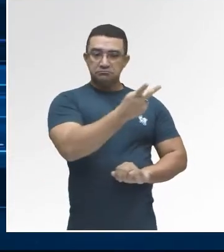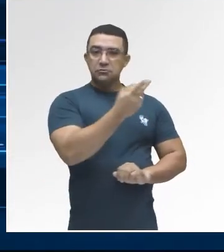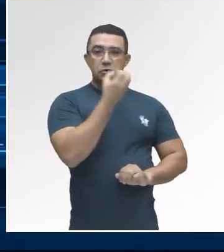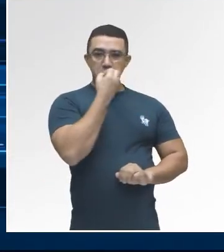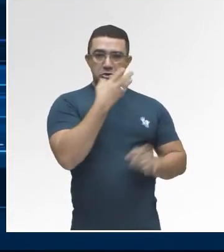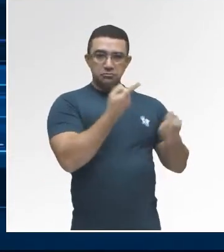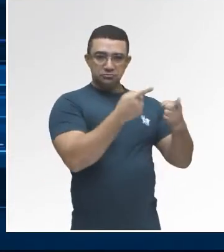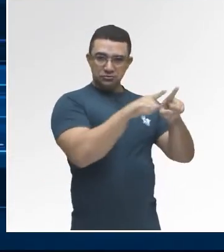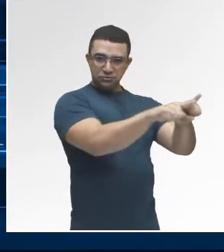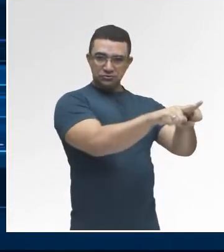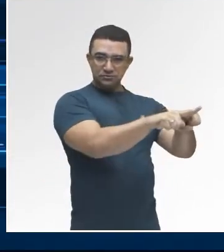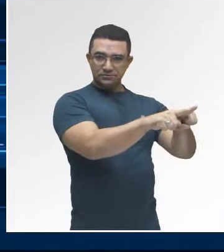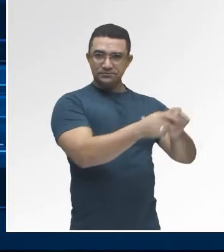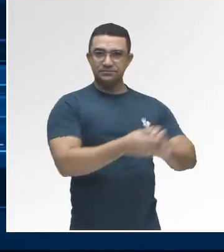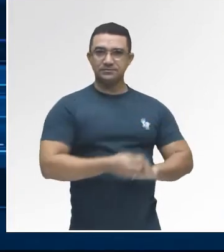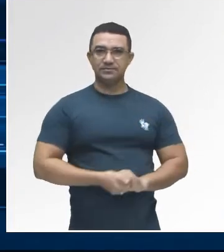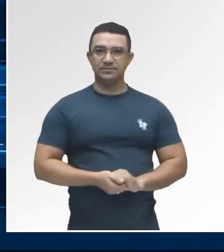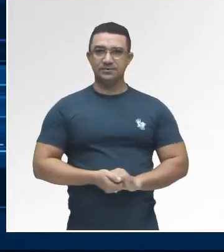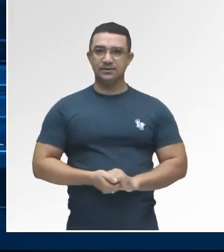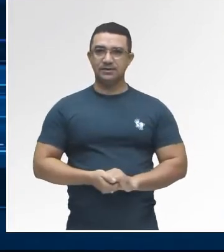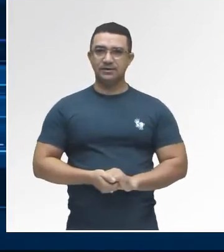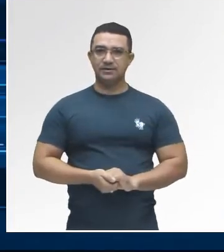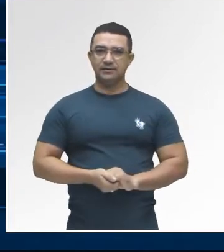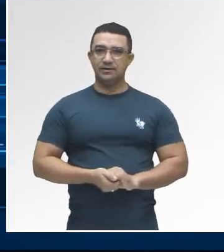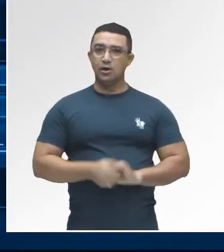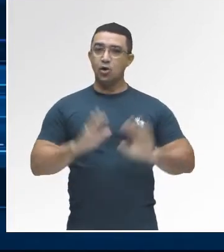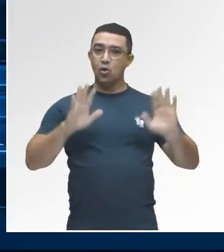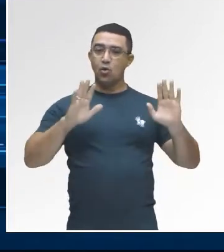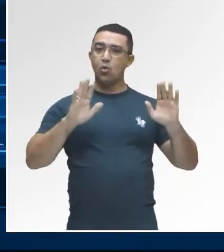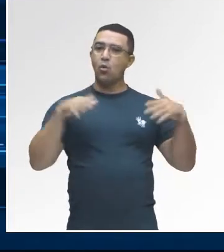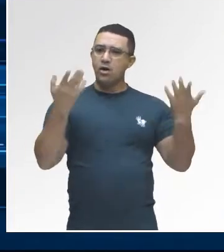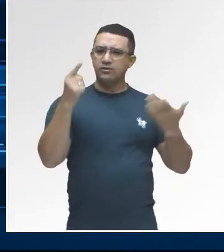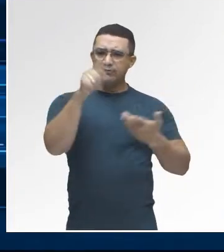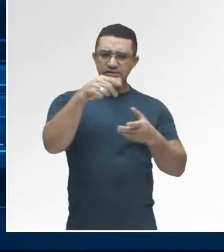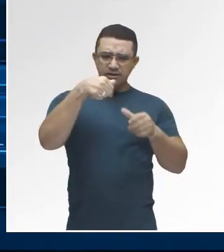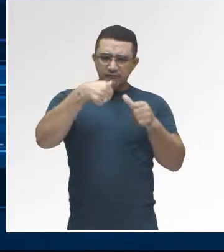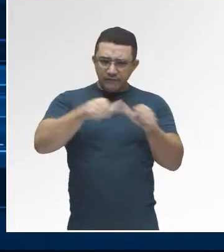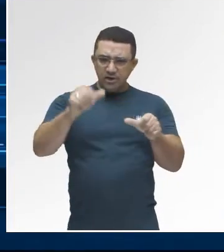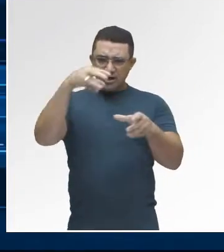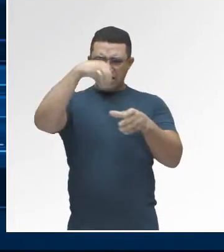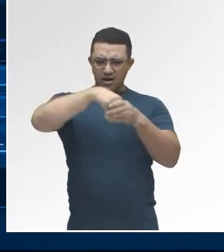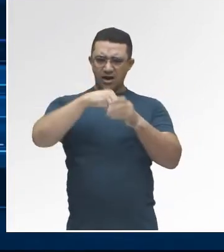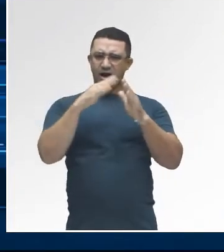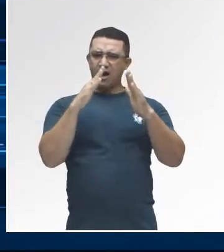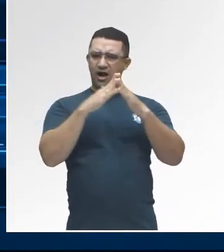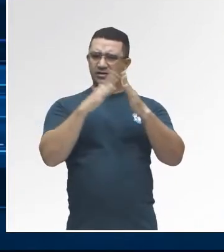alguém. Outstay, quando você fica muito tempo na casa de uma visita.